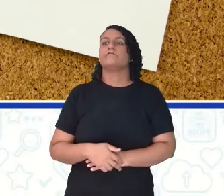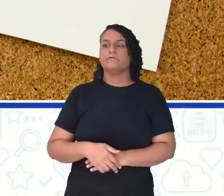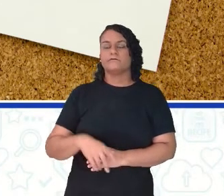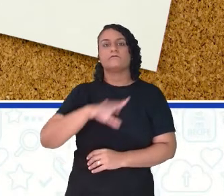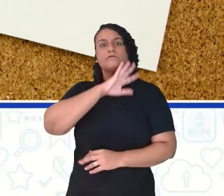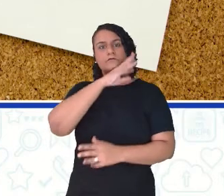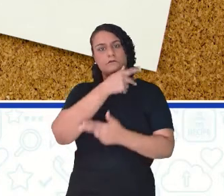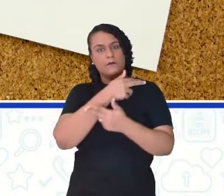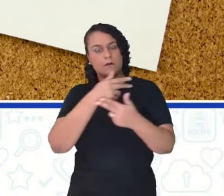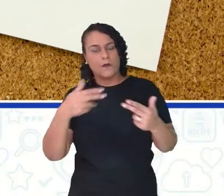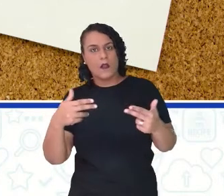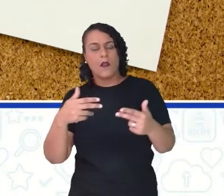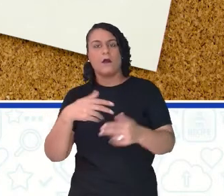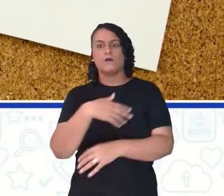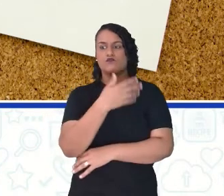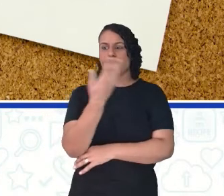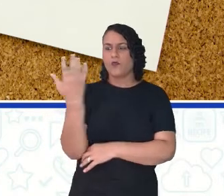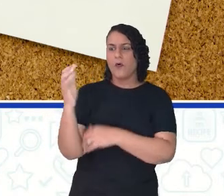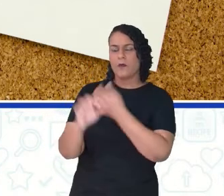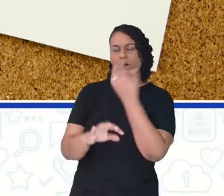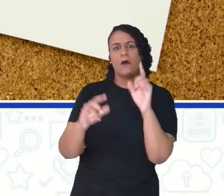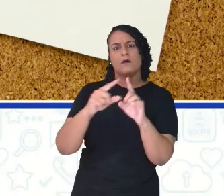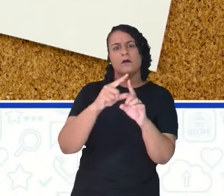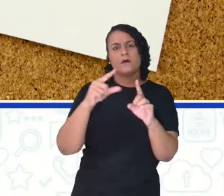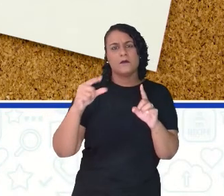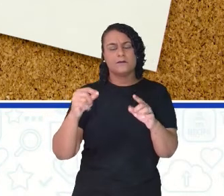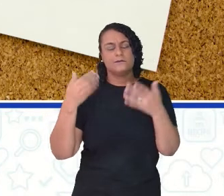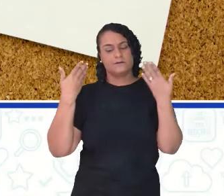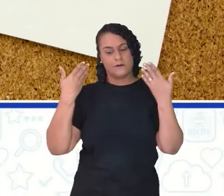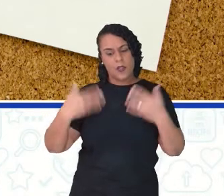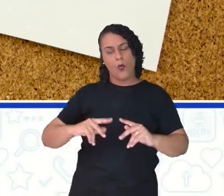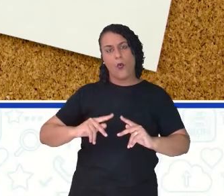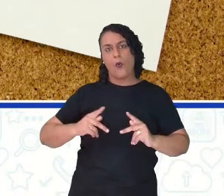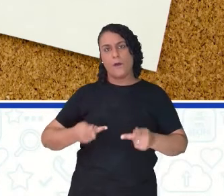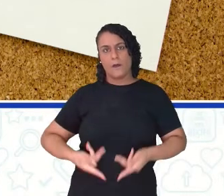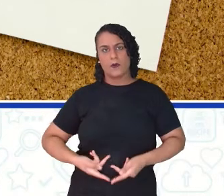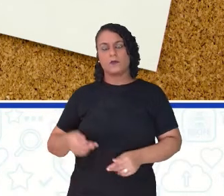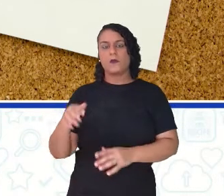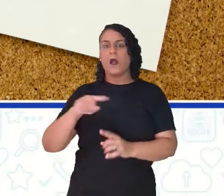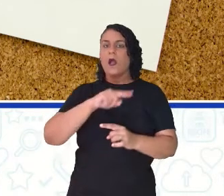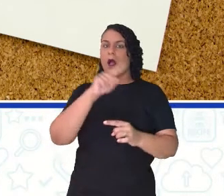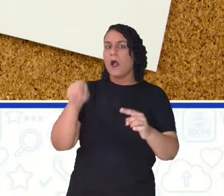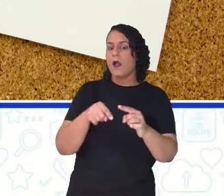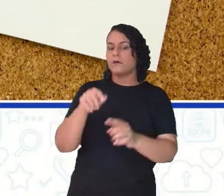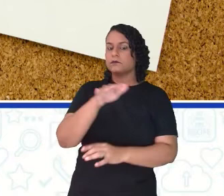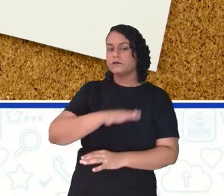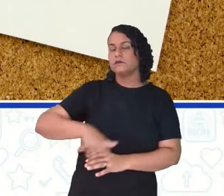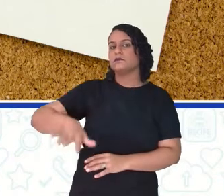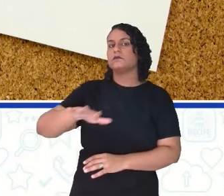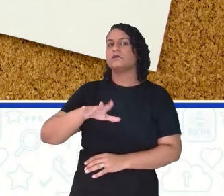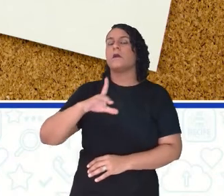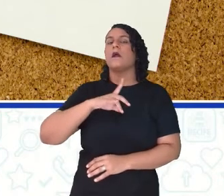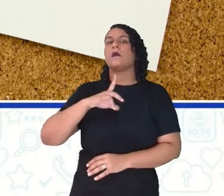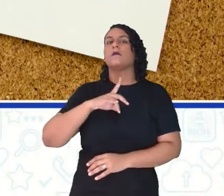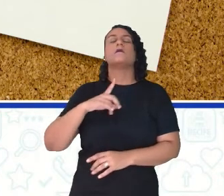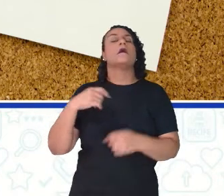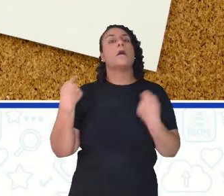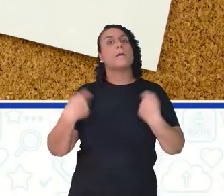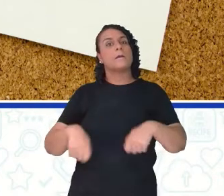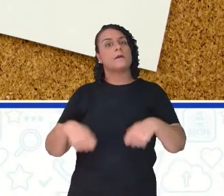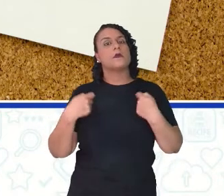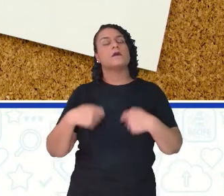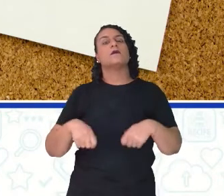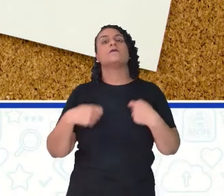vivos e pelo meio físico. Como a água circula no ambiente, ela consegue suprir as necessidades dos seres